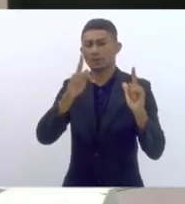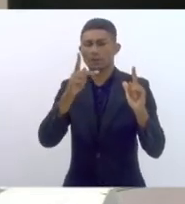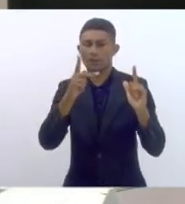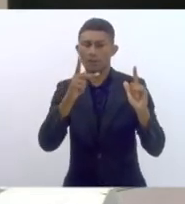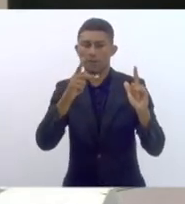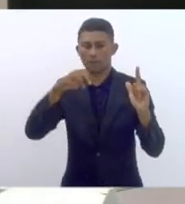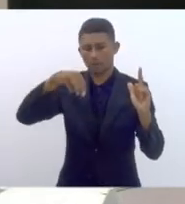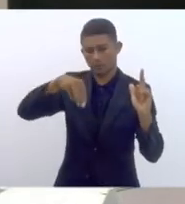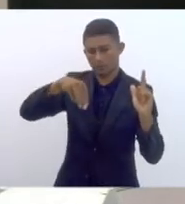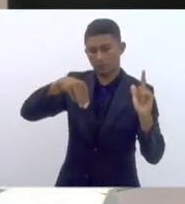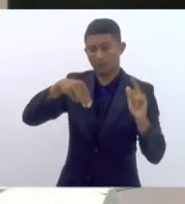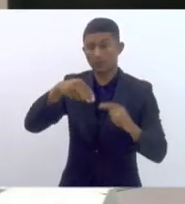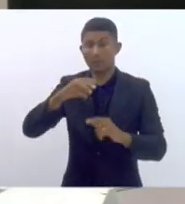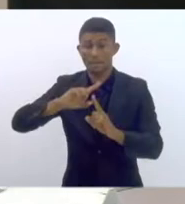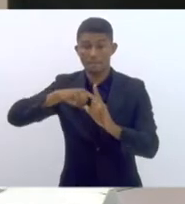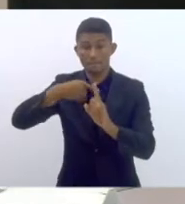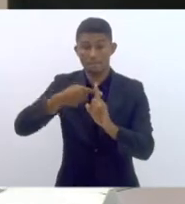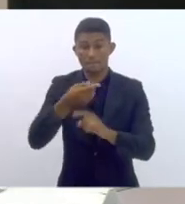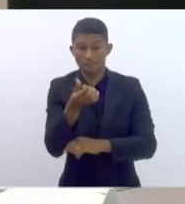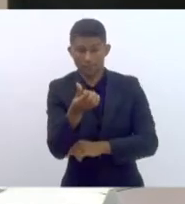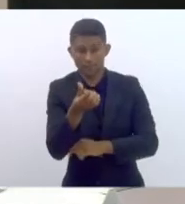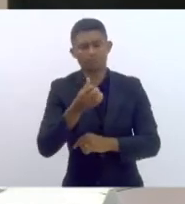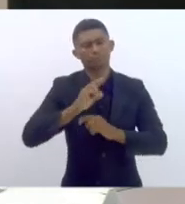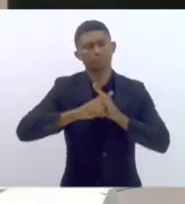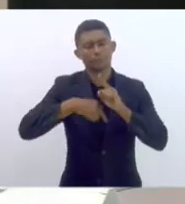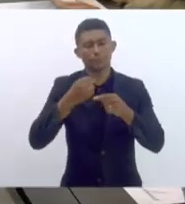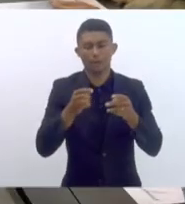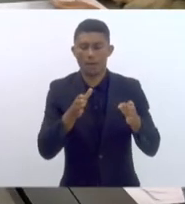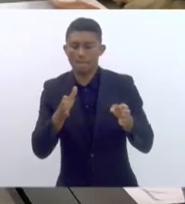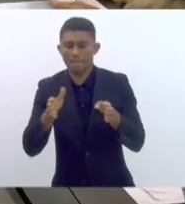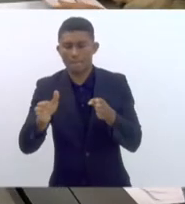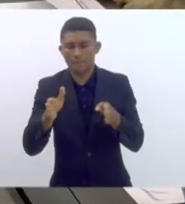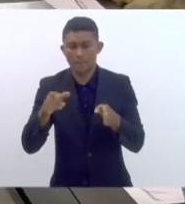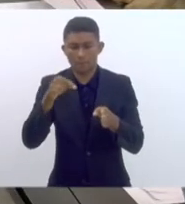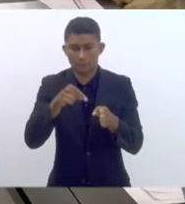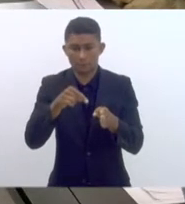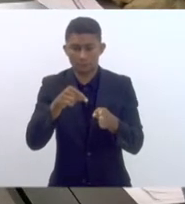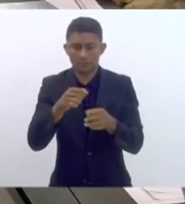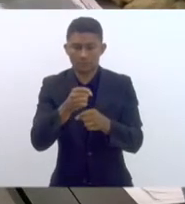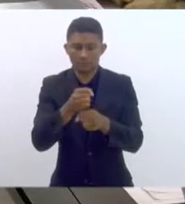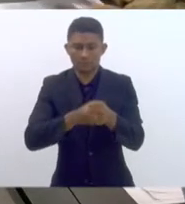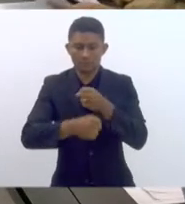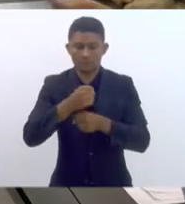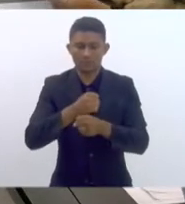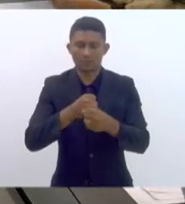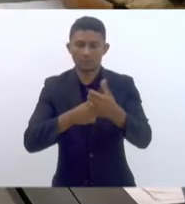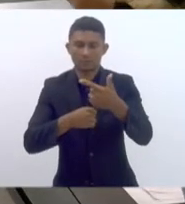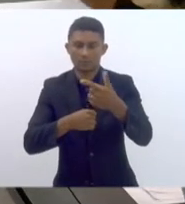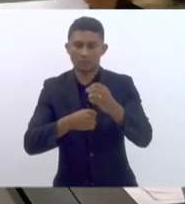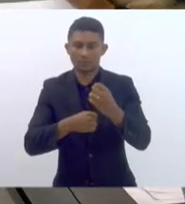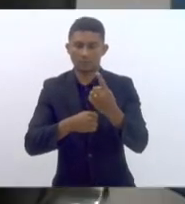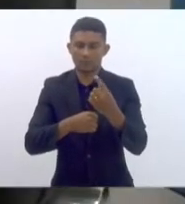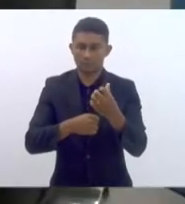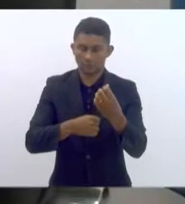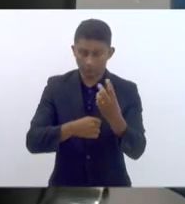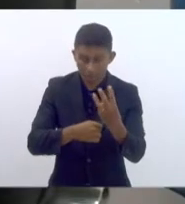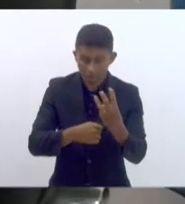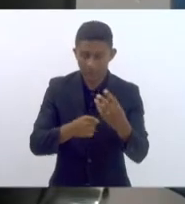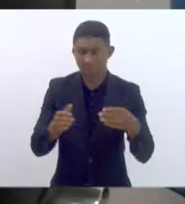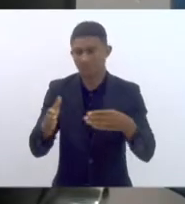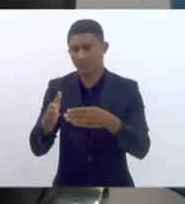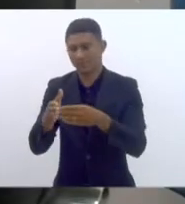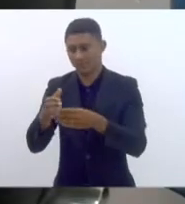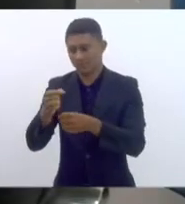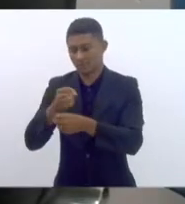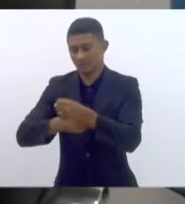6. Depois de 2013 a 2022, quando se passou a